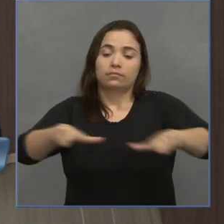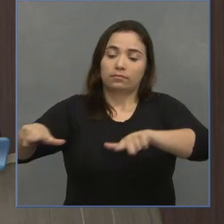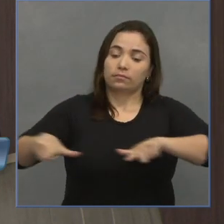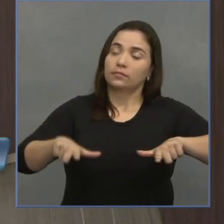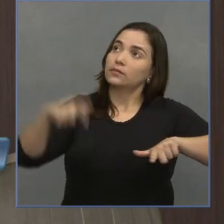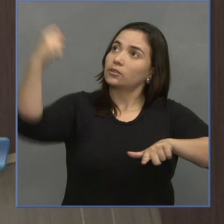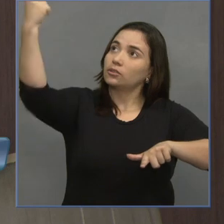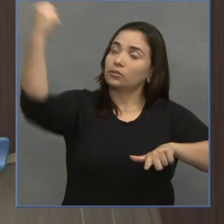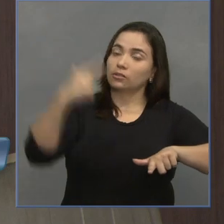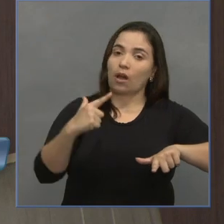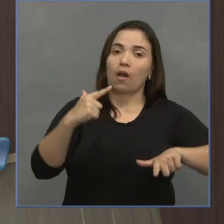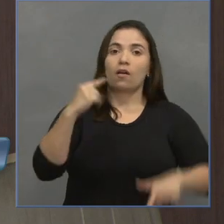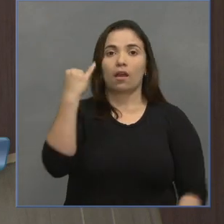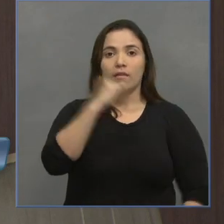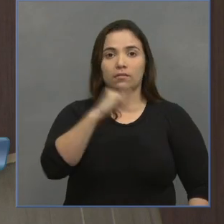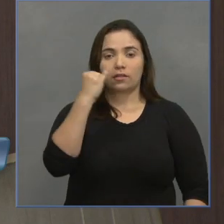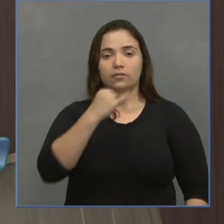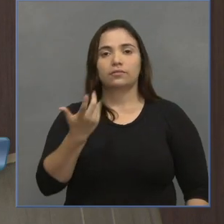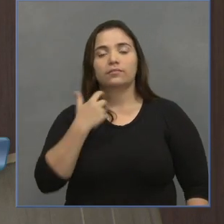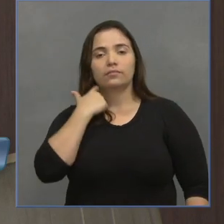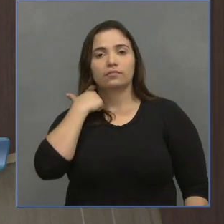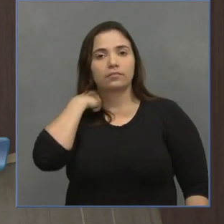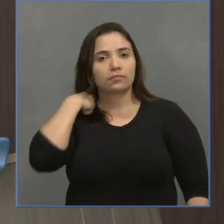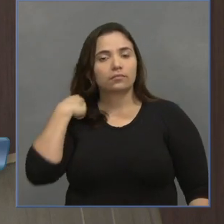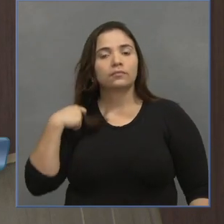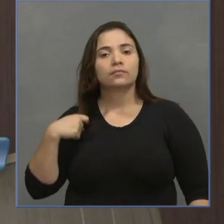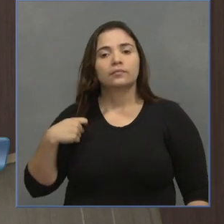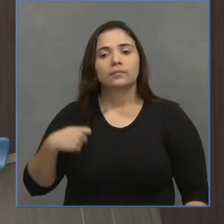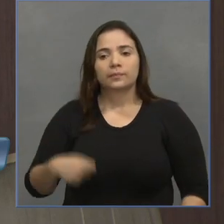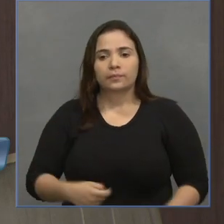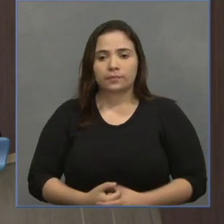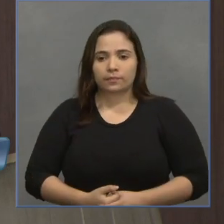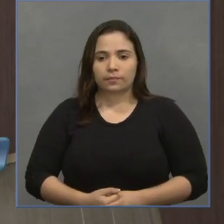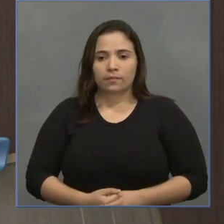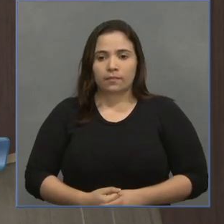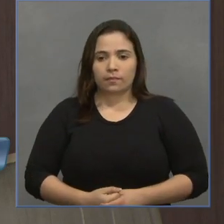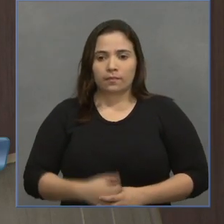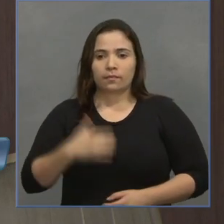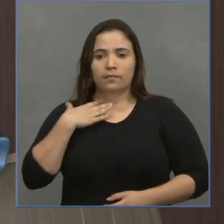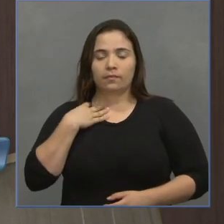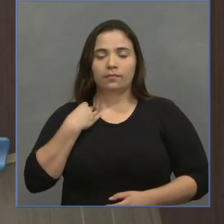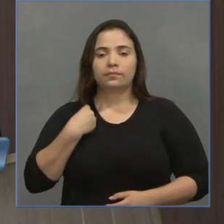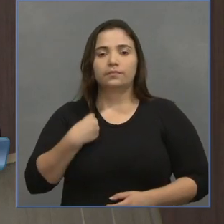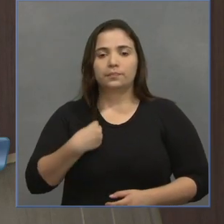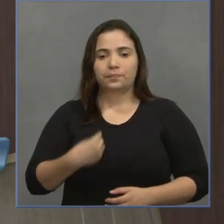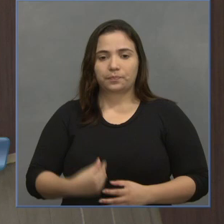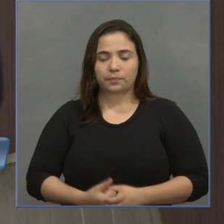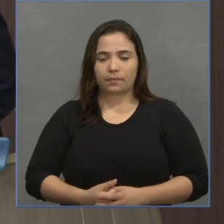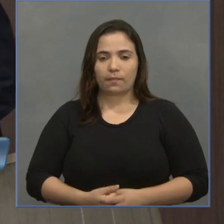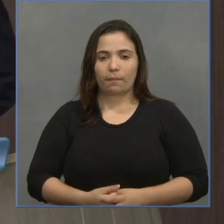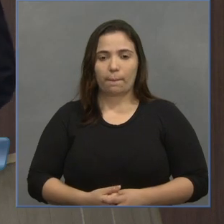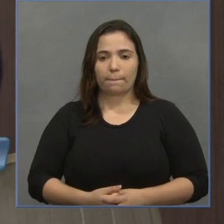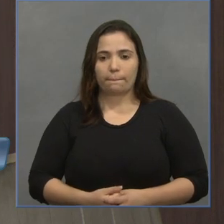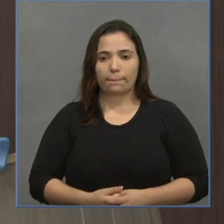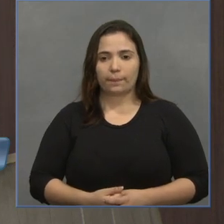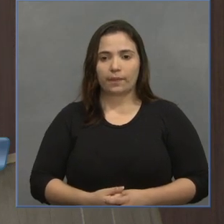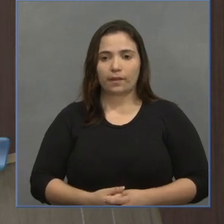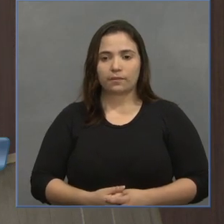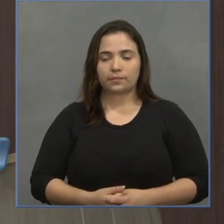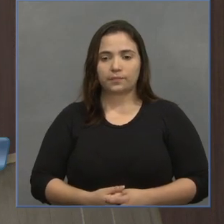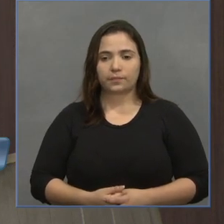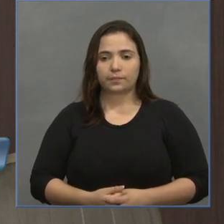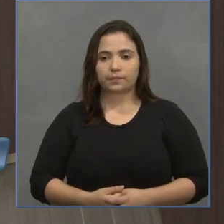solar. Portanto, gastando-se energia, gasta-se água. E eu queria,